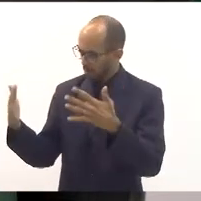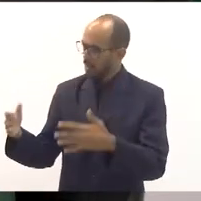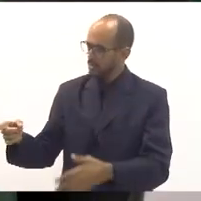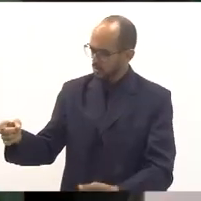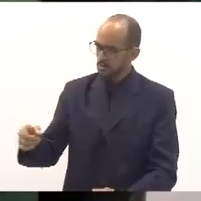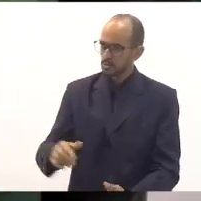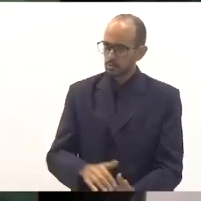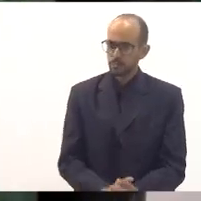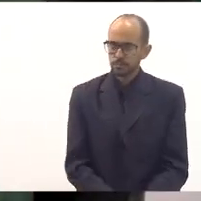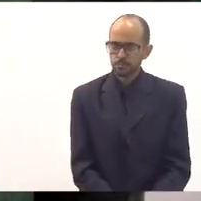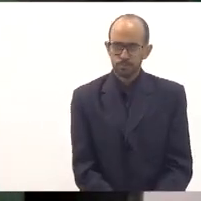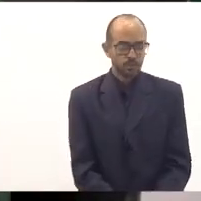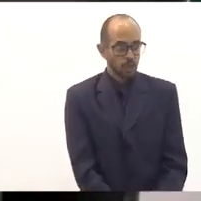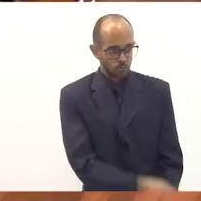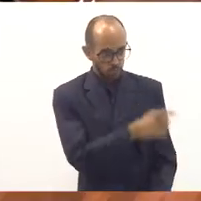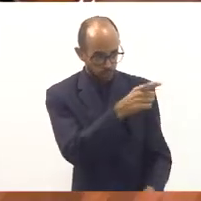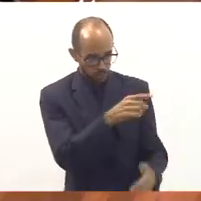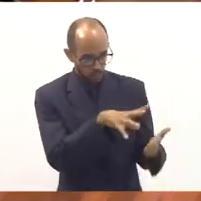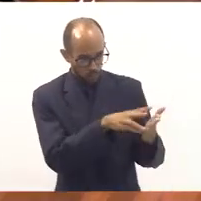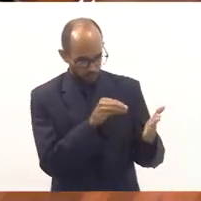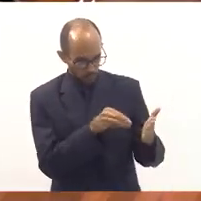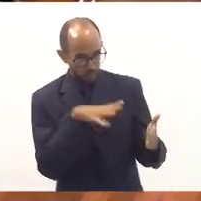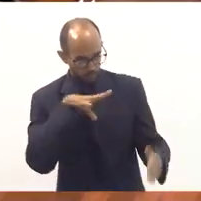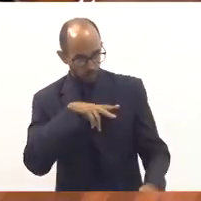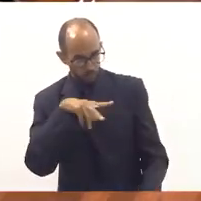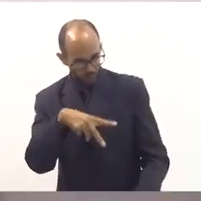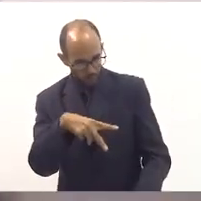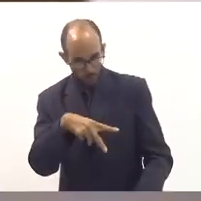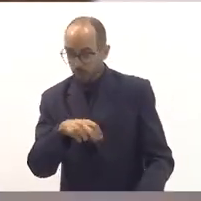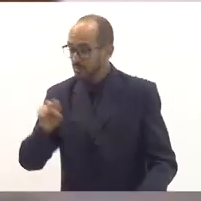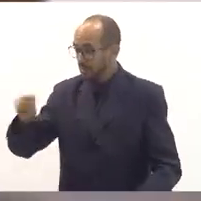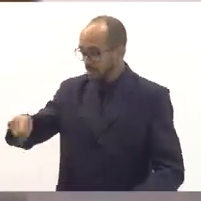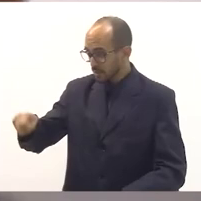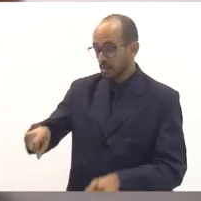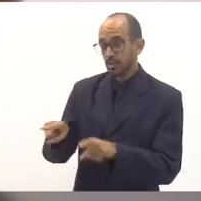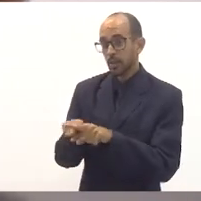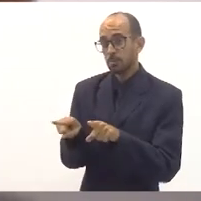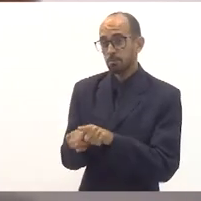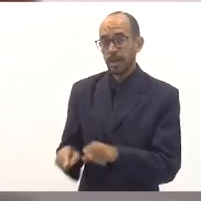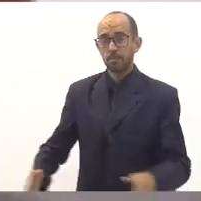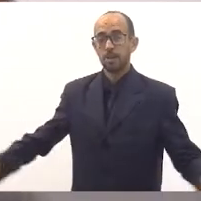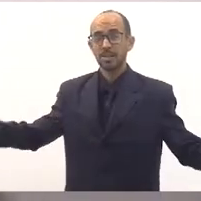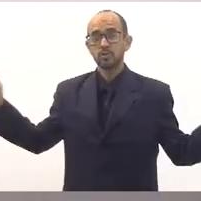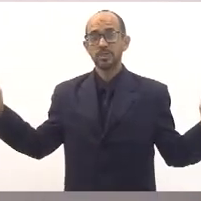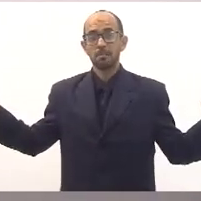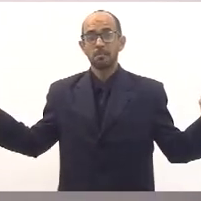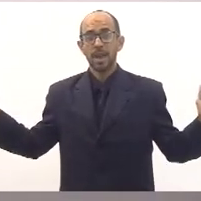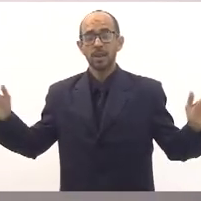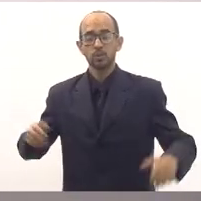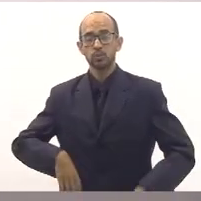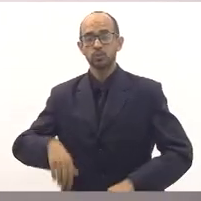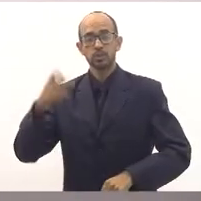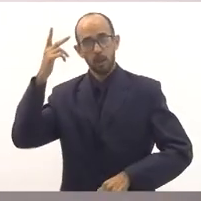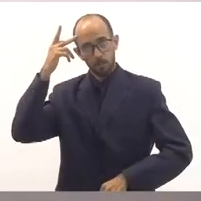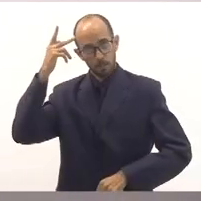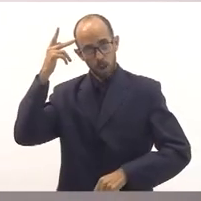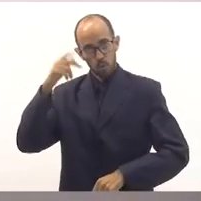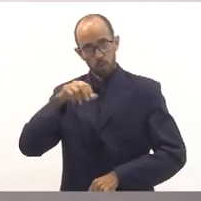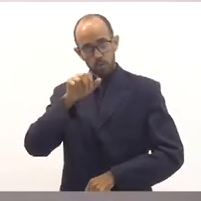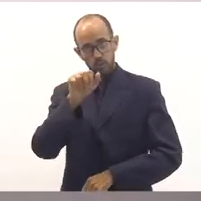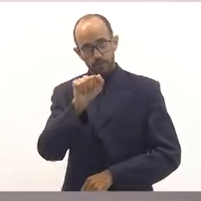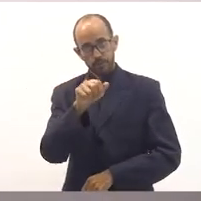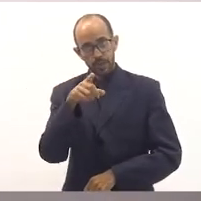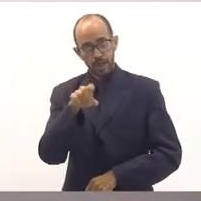palmas essa você se inspirou em Portugal e Portugal e no programa de braços abertos de São Paulo São Paulo Haddad trollei pelo